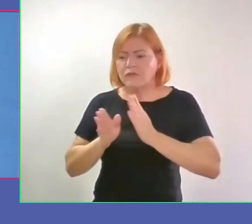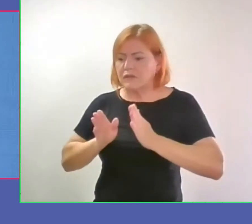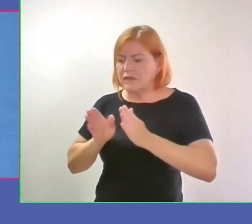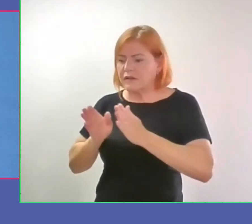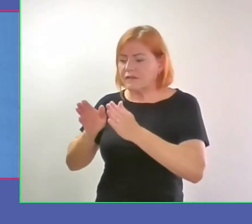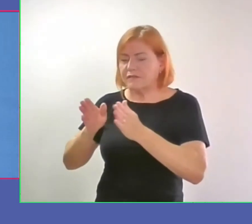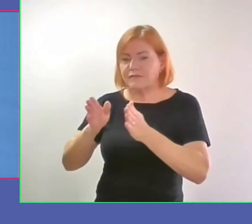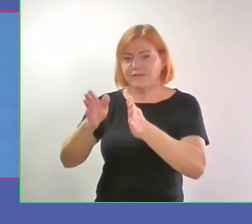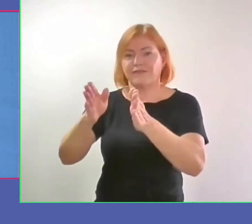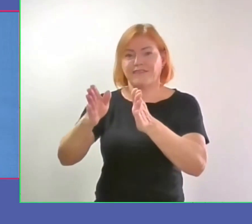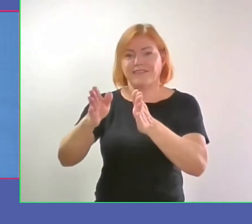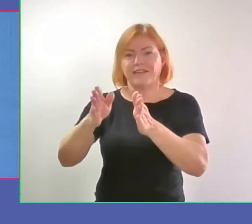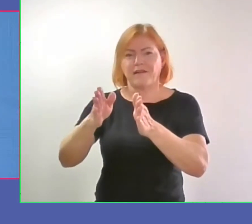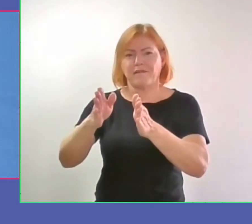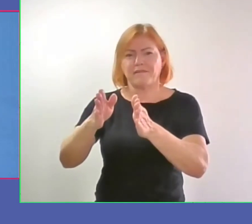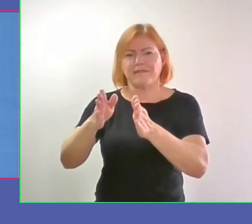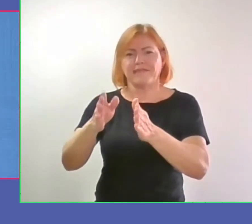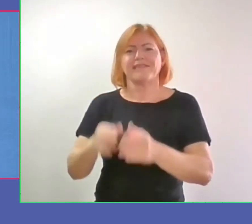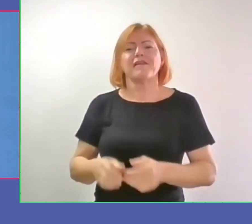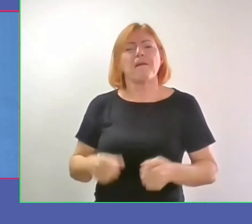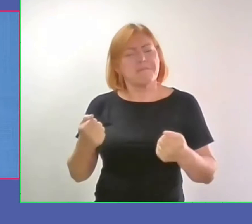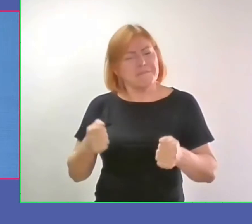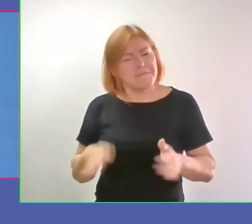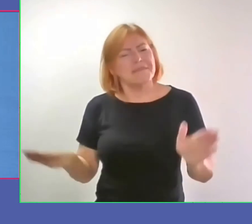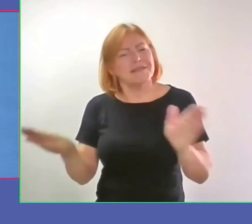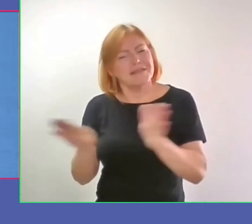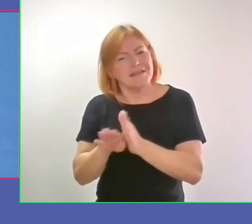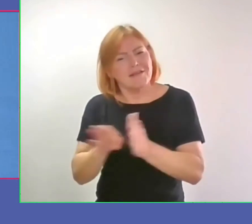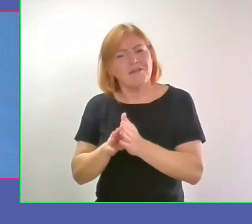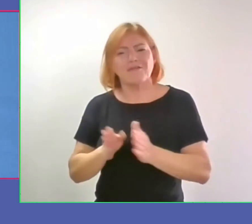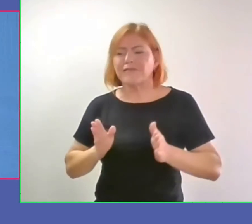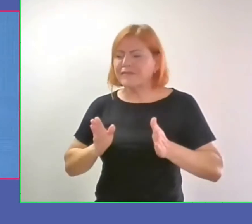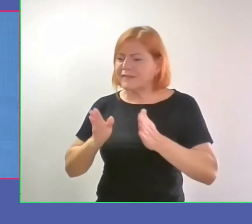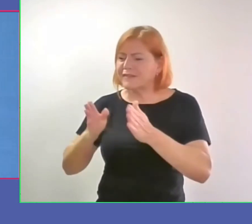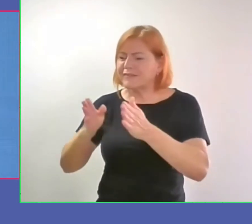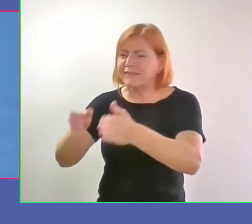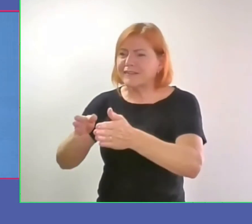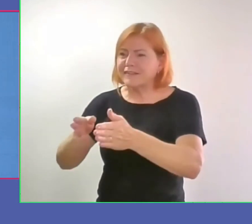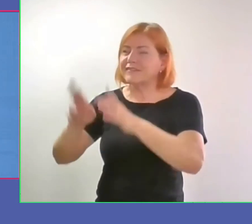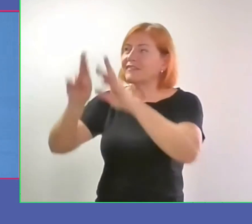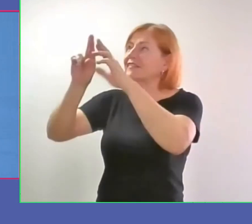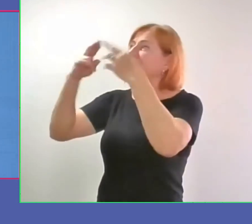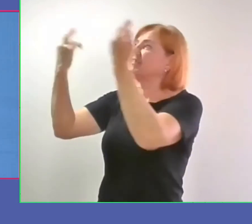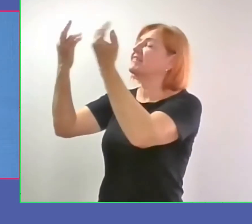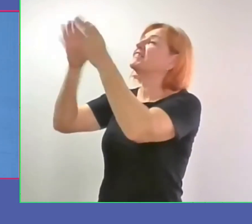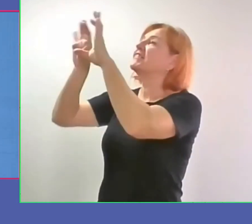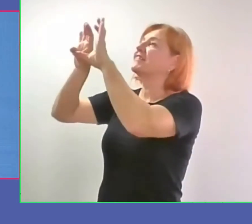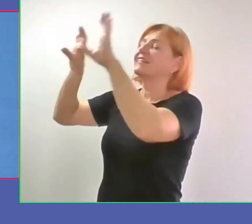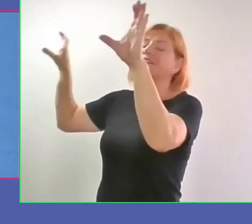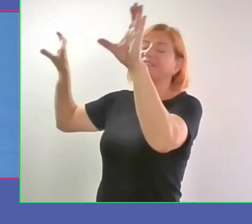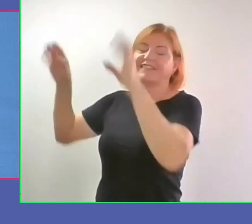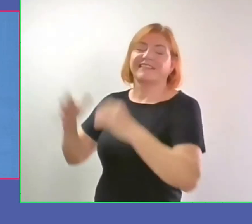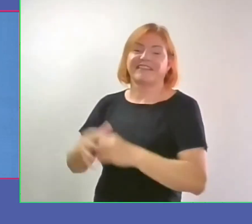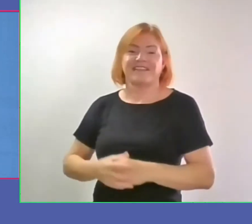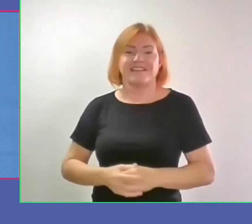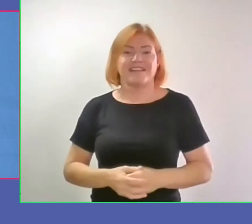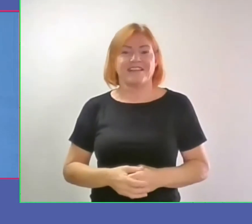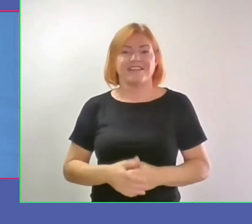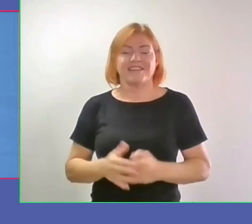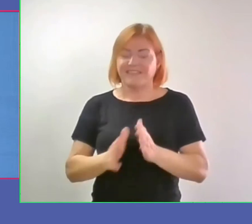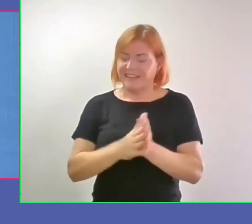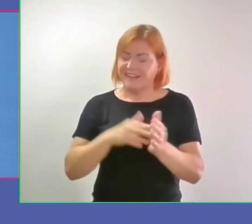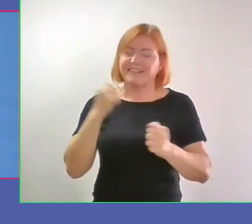vamos achar o caminho para o reino dos céus, é esse o caminho, aleluia. Vamos lá.